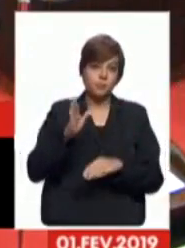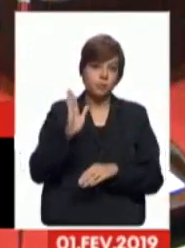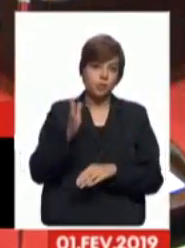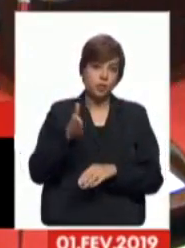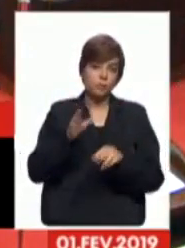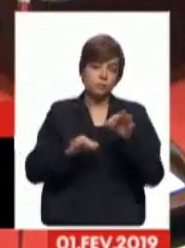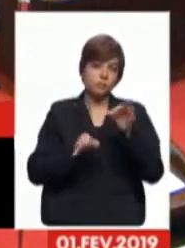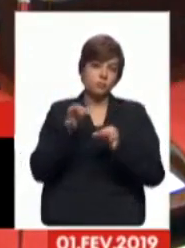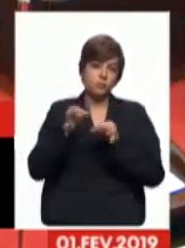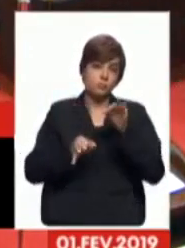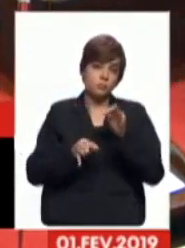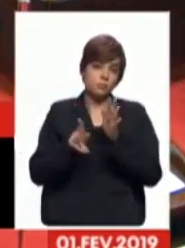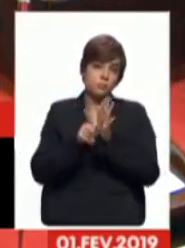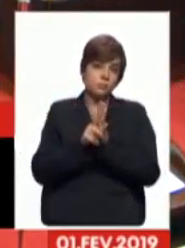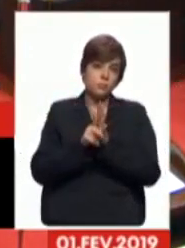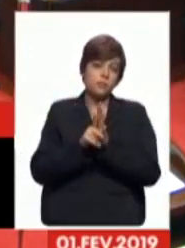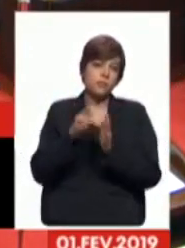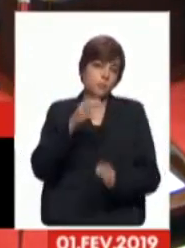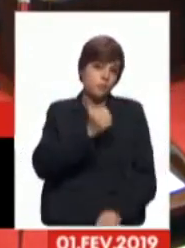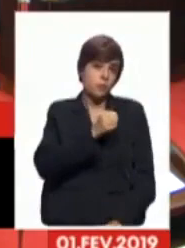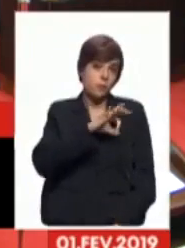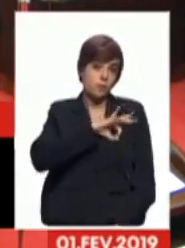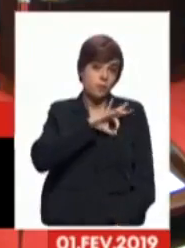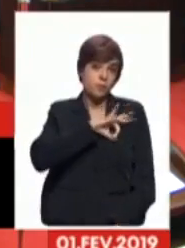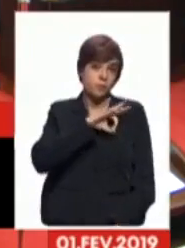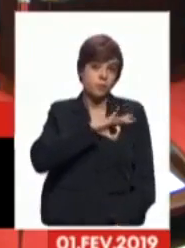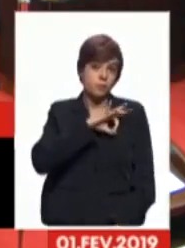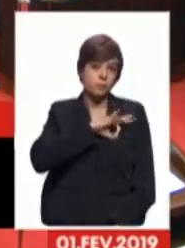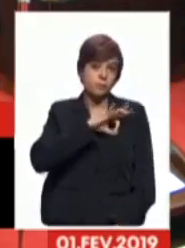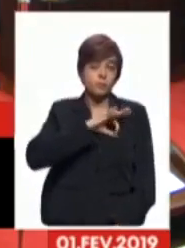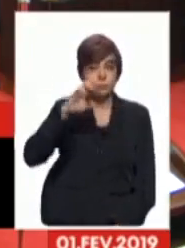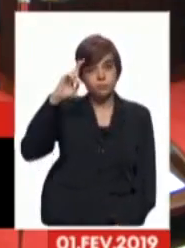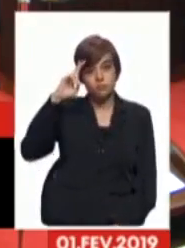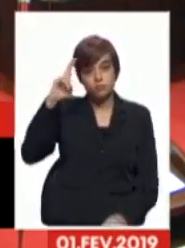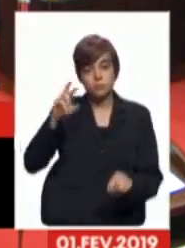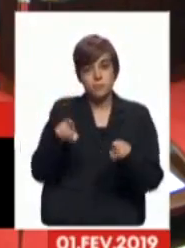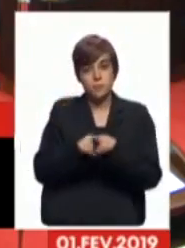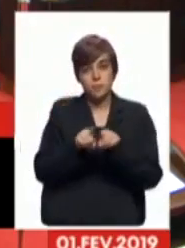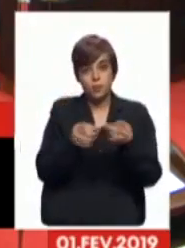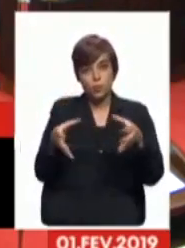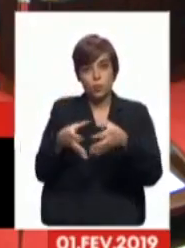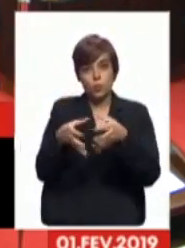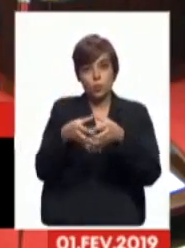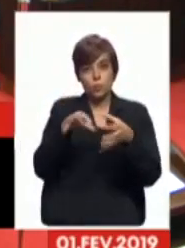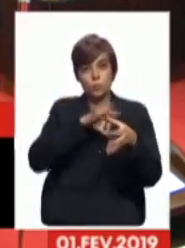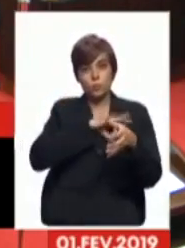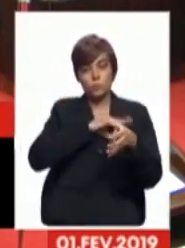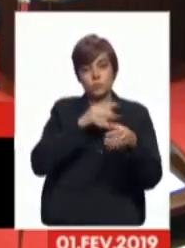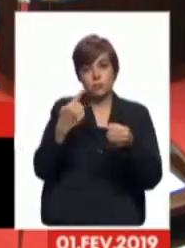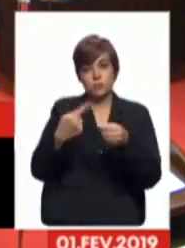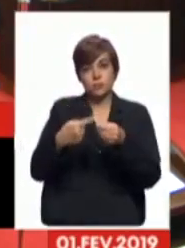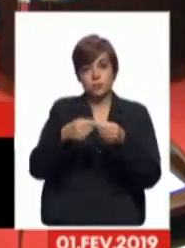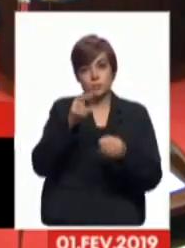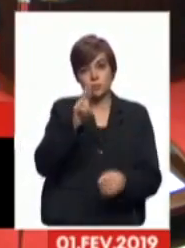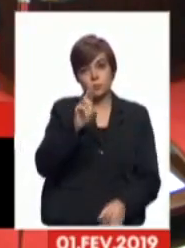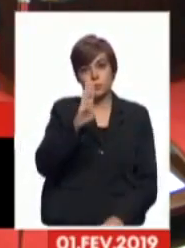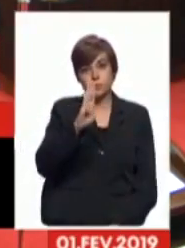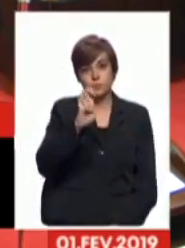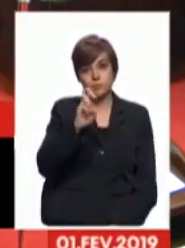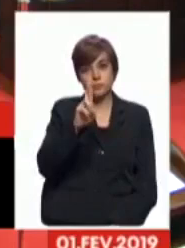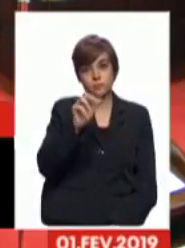Polícia Civil em Araxá e também já comandou um departamento de Polícia Civil em Uberaba.